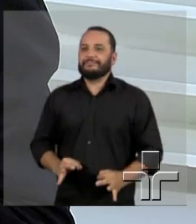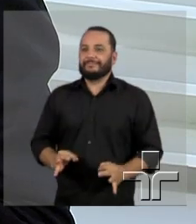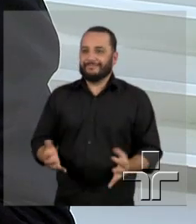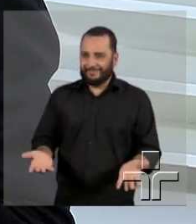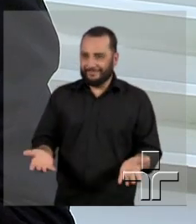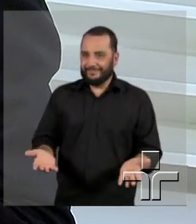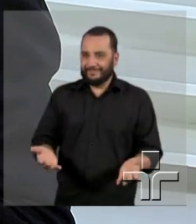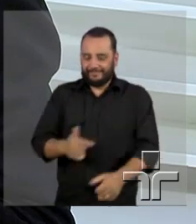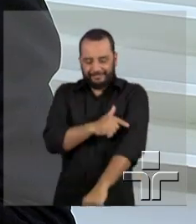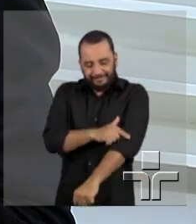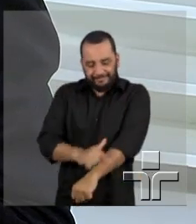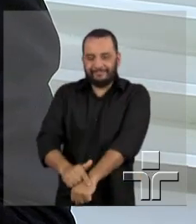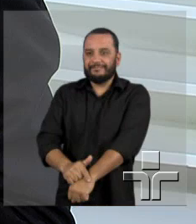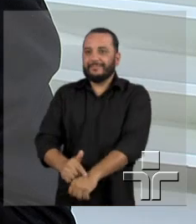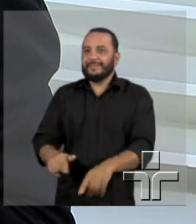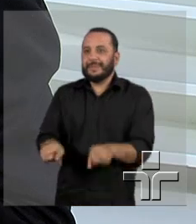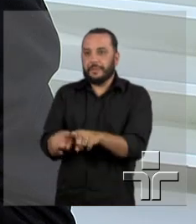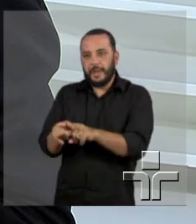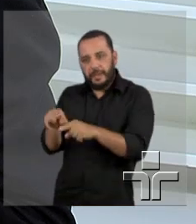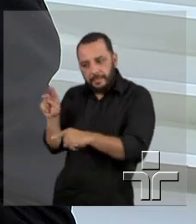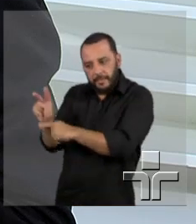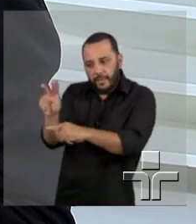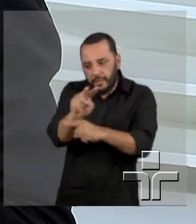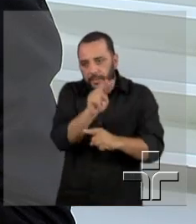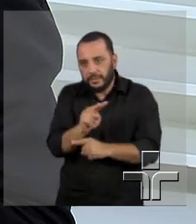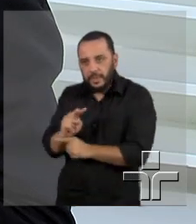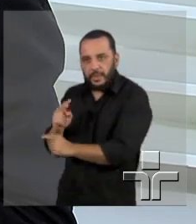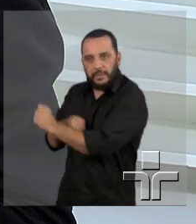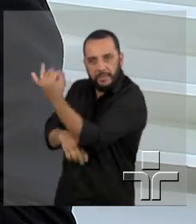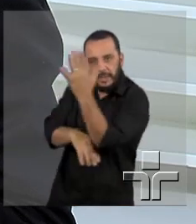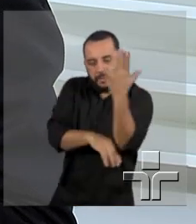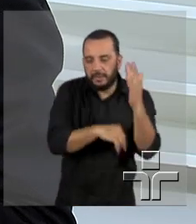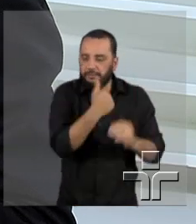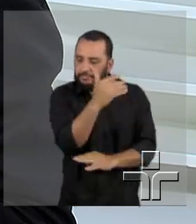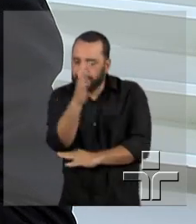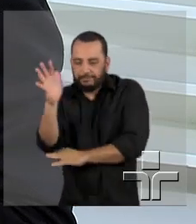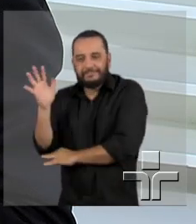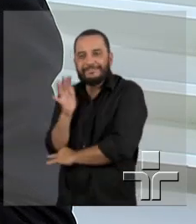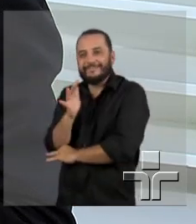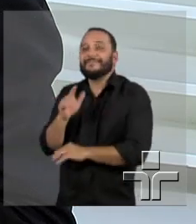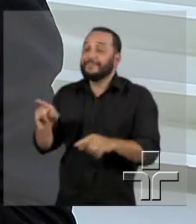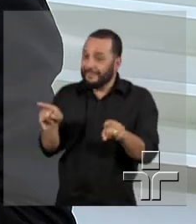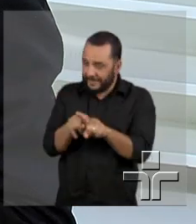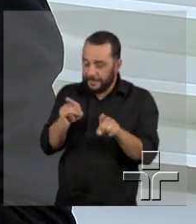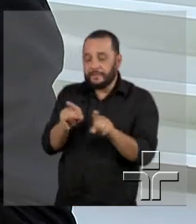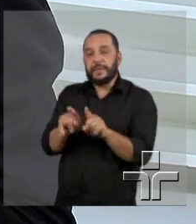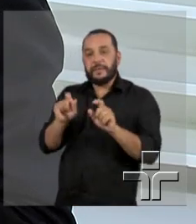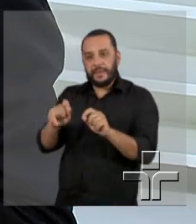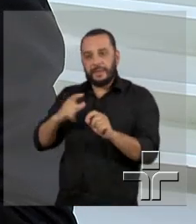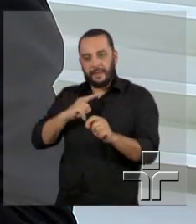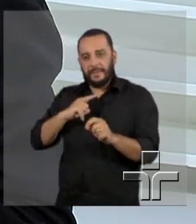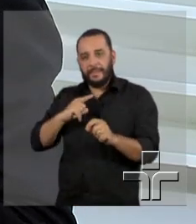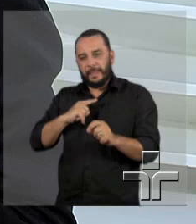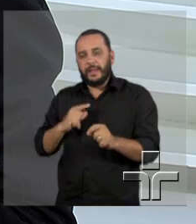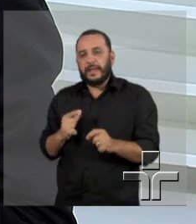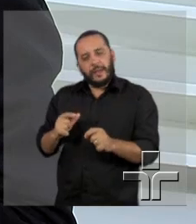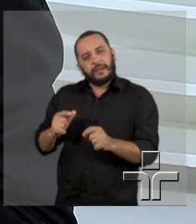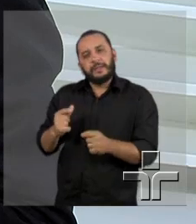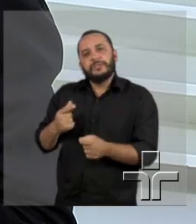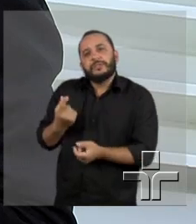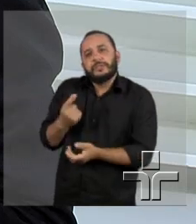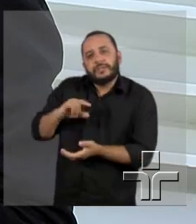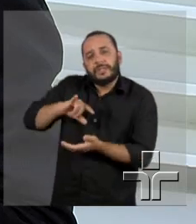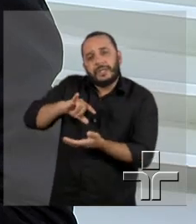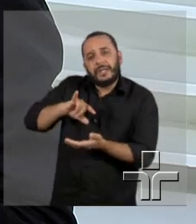de preocupação com o meio ambiente ecologicamente equilibrado, com a domesticação do capital. Pela Constituição, não há